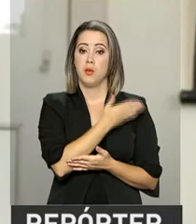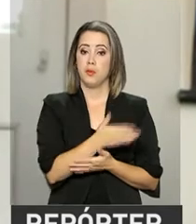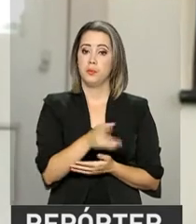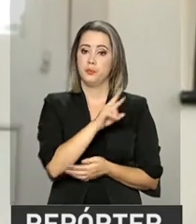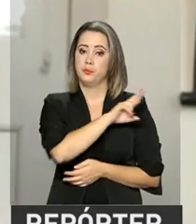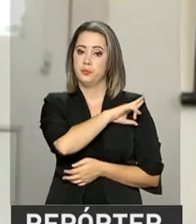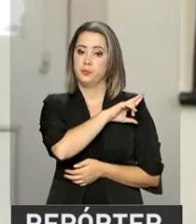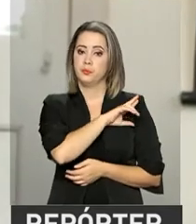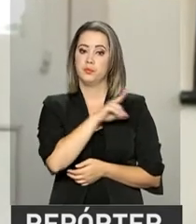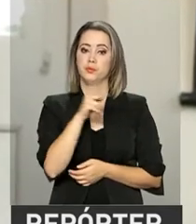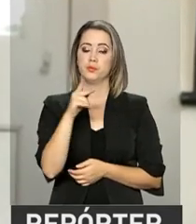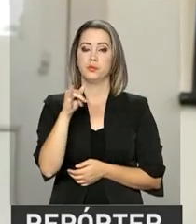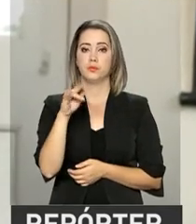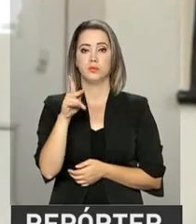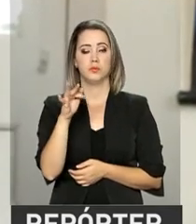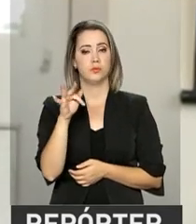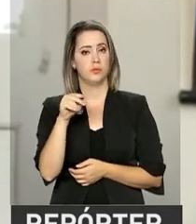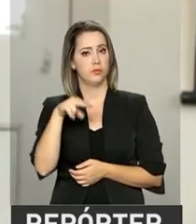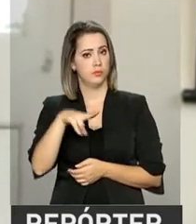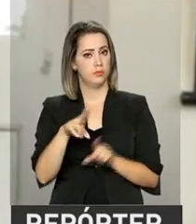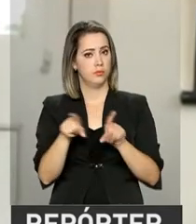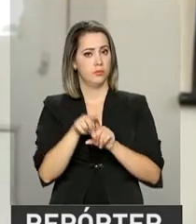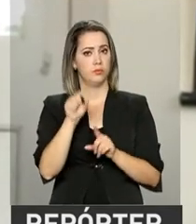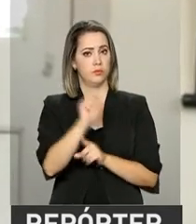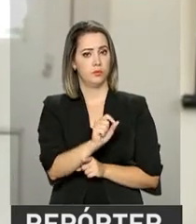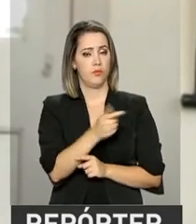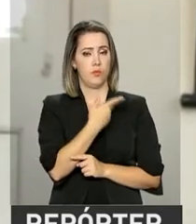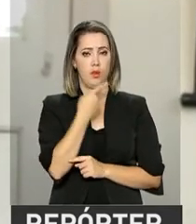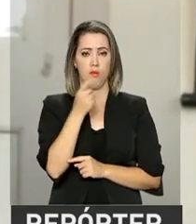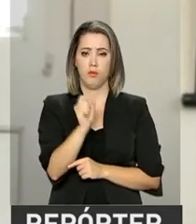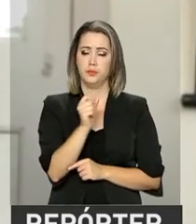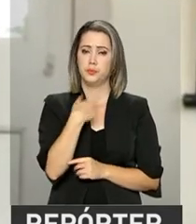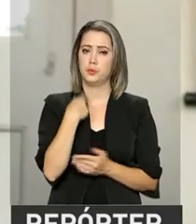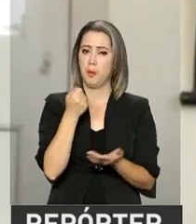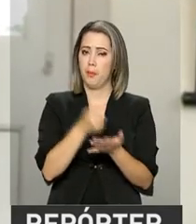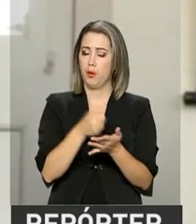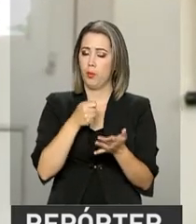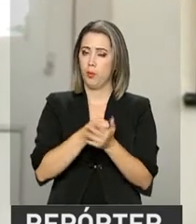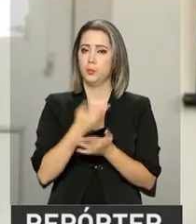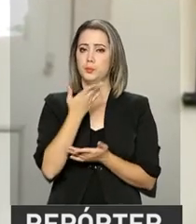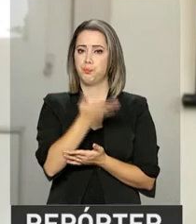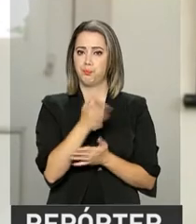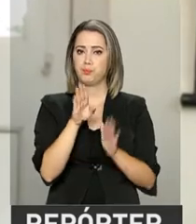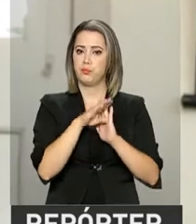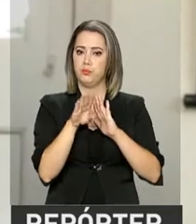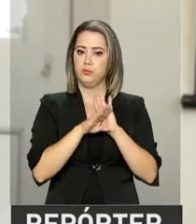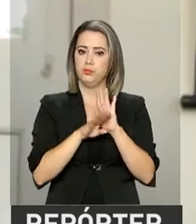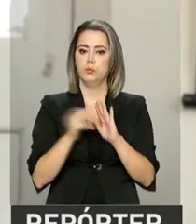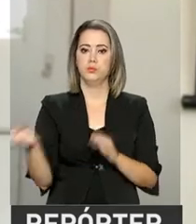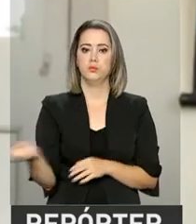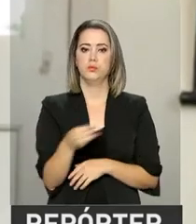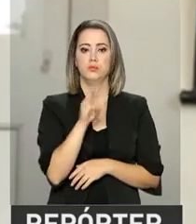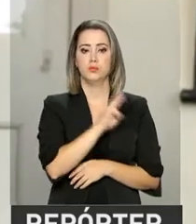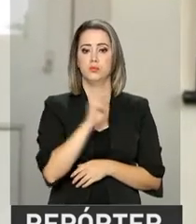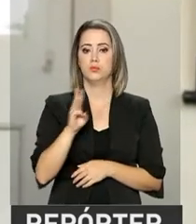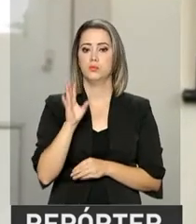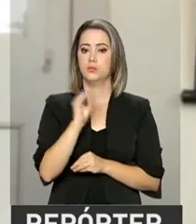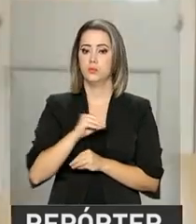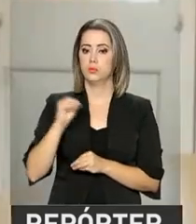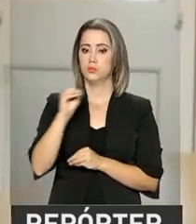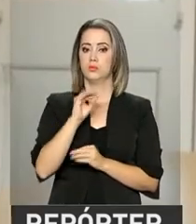do patrimônio histórico e artístico nacional que financiou o projeto o novo portal vai preservar